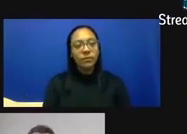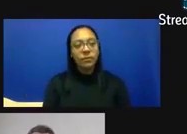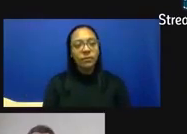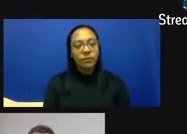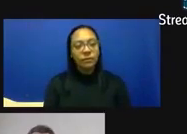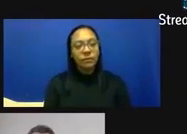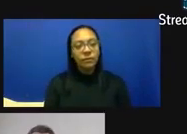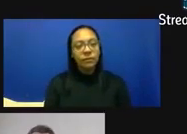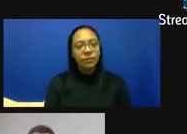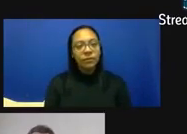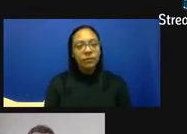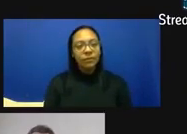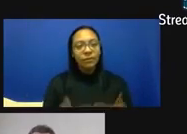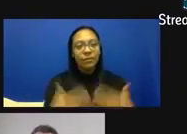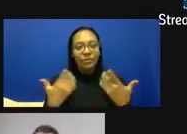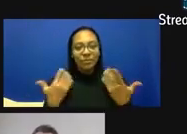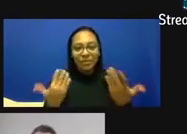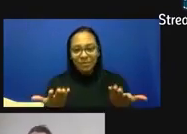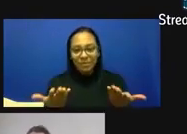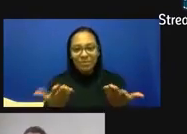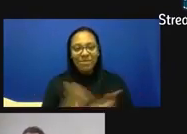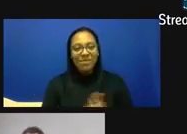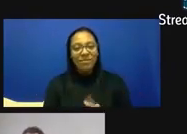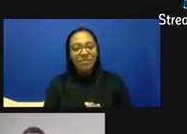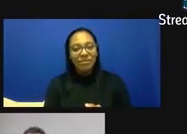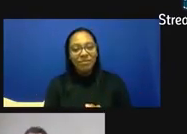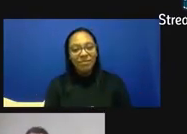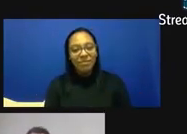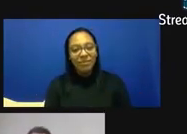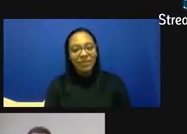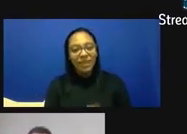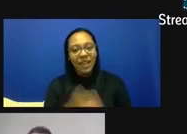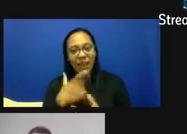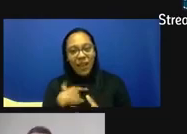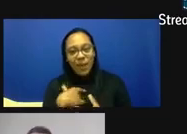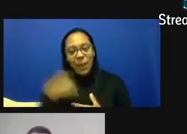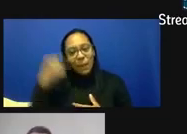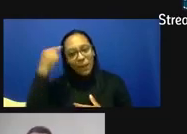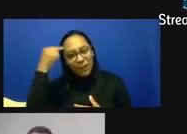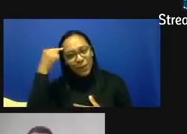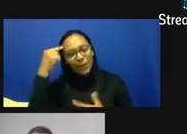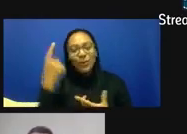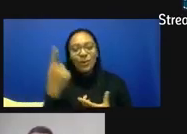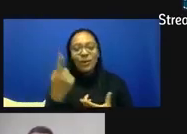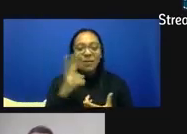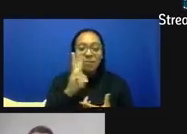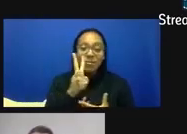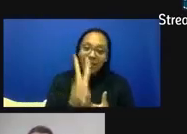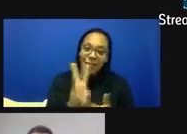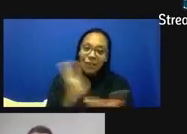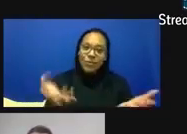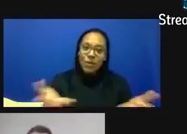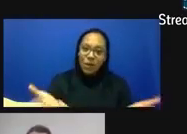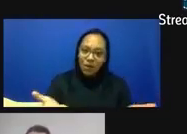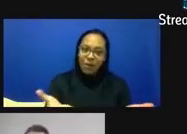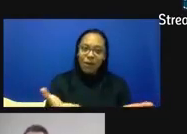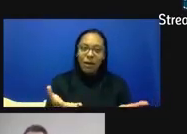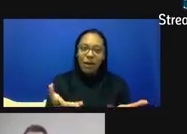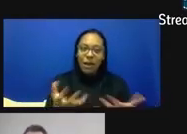Nossa, eu confesso que eu imagino que quem estava ouvindo e assistindo também deve ter ficado um